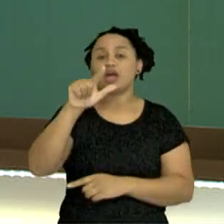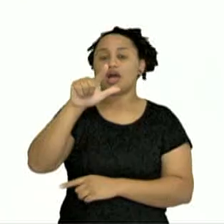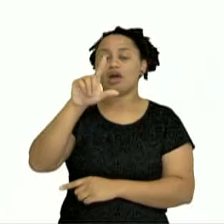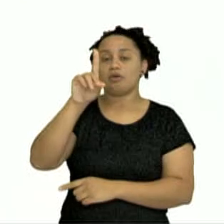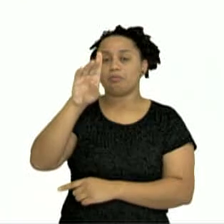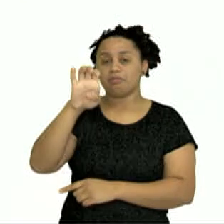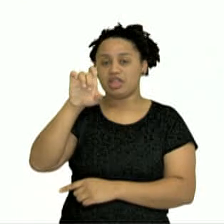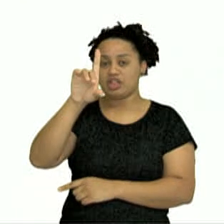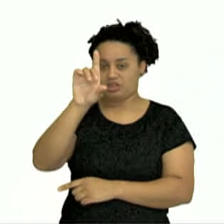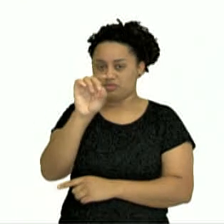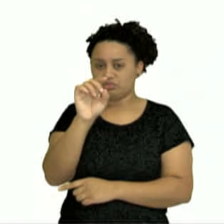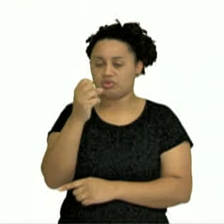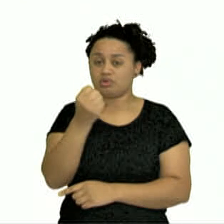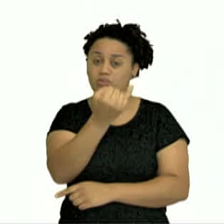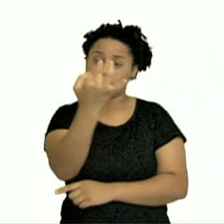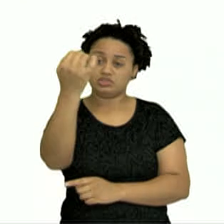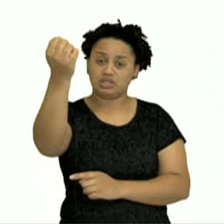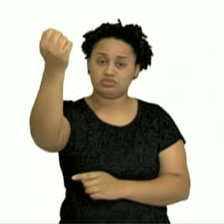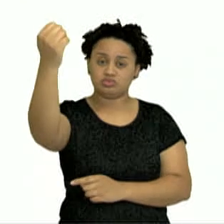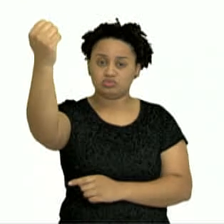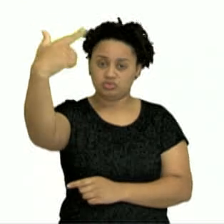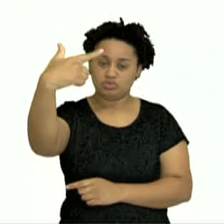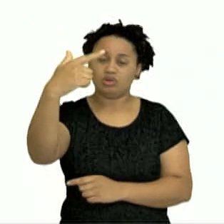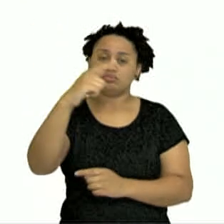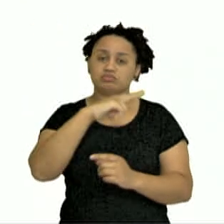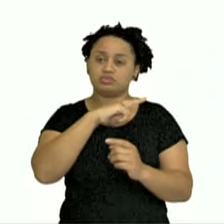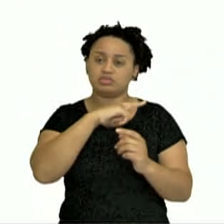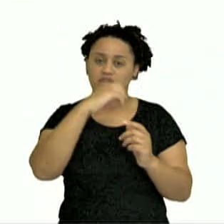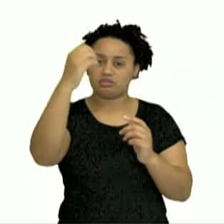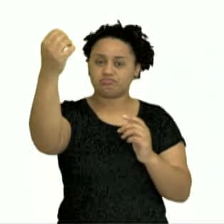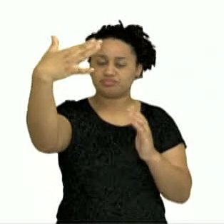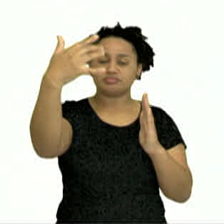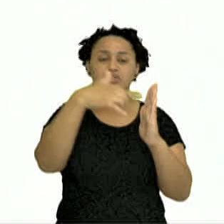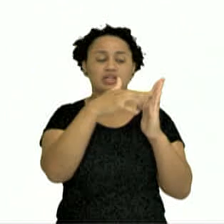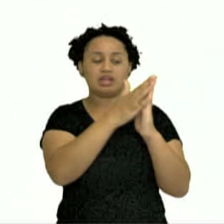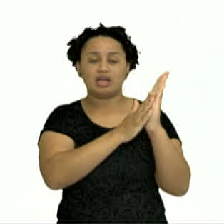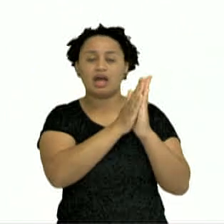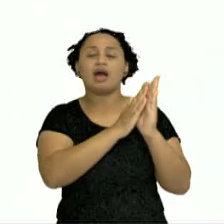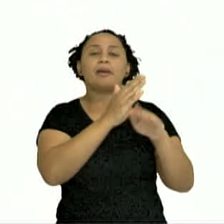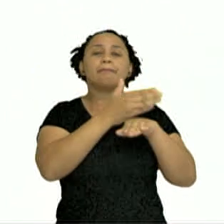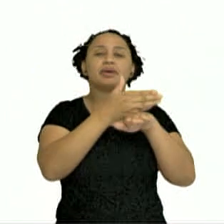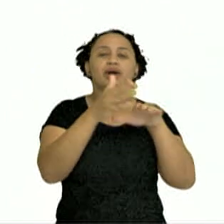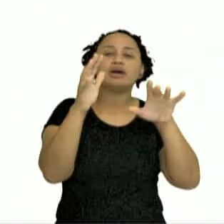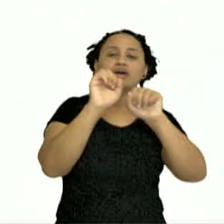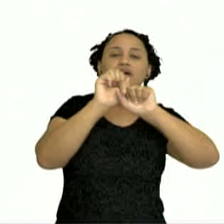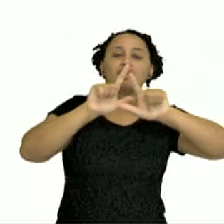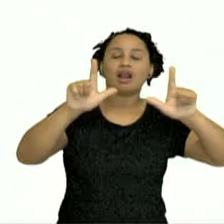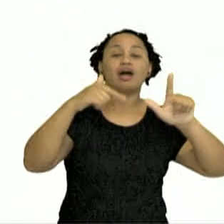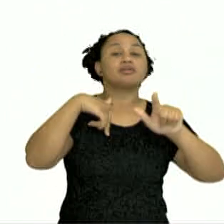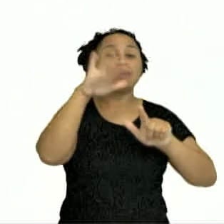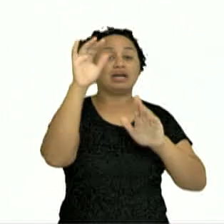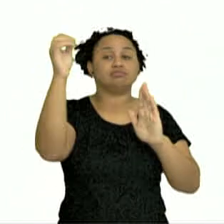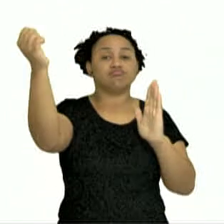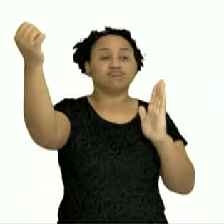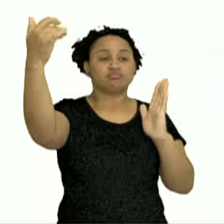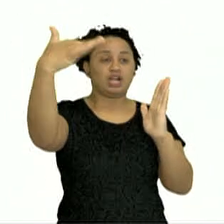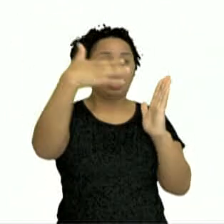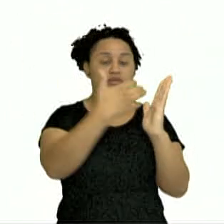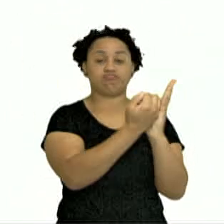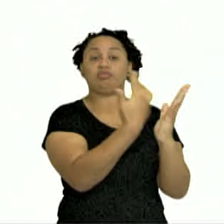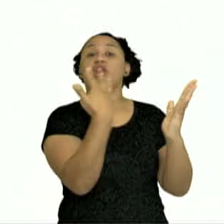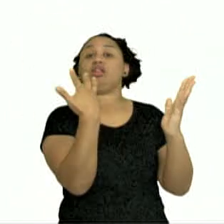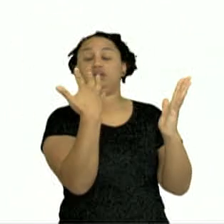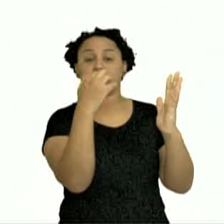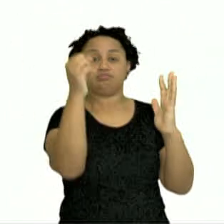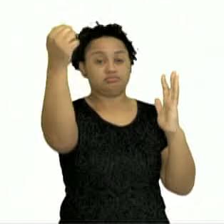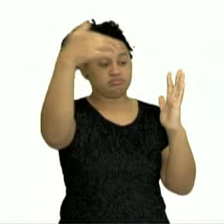nestas áreas, o índice de reflexão da luz solar nas áreas brancas é muito maior. Então, quando a gente fala do albedo, a gente